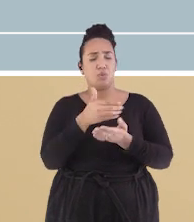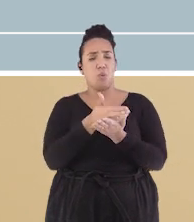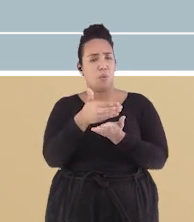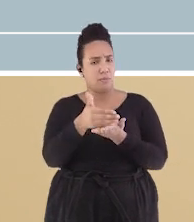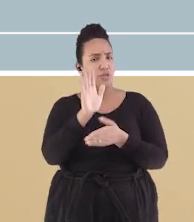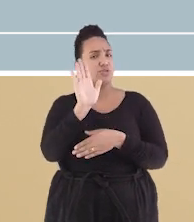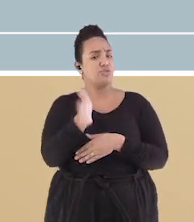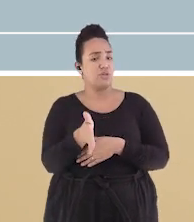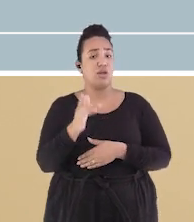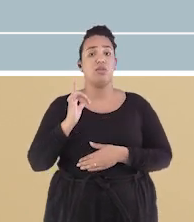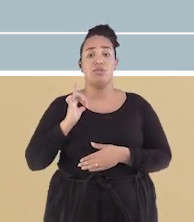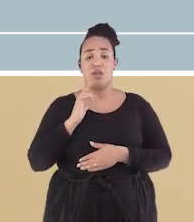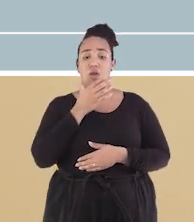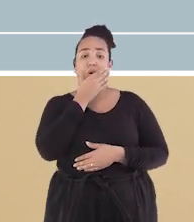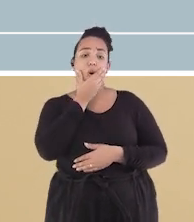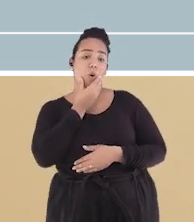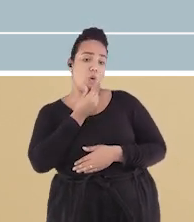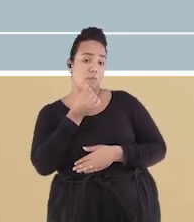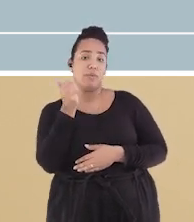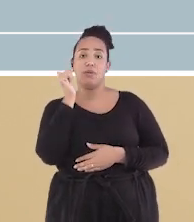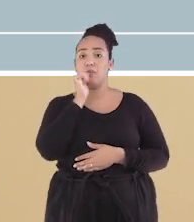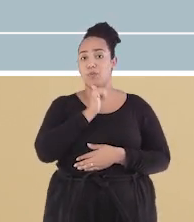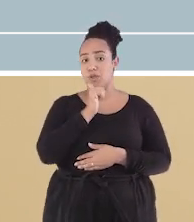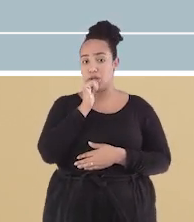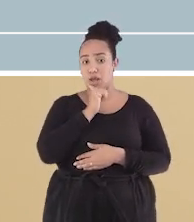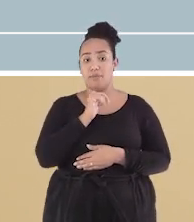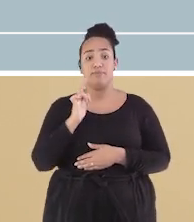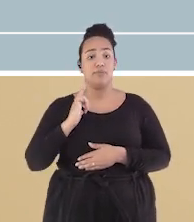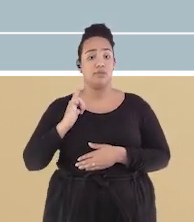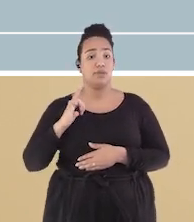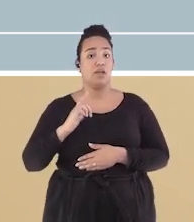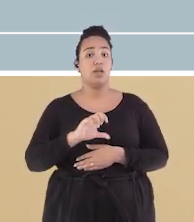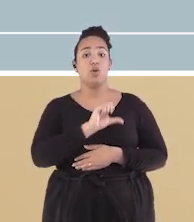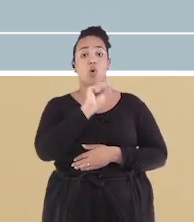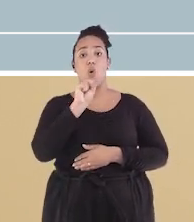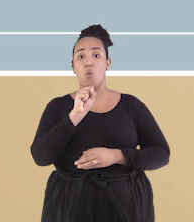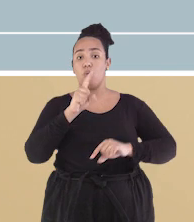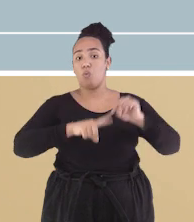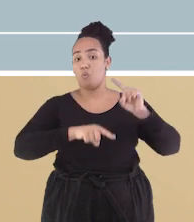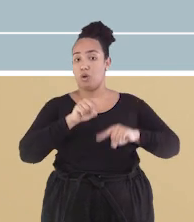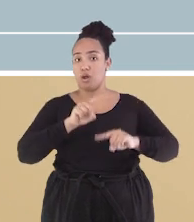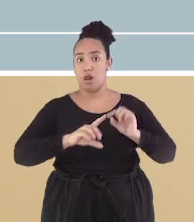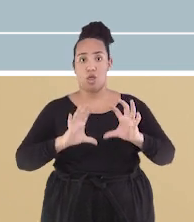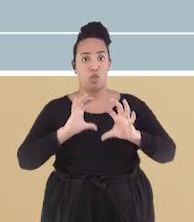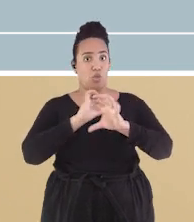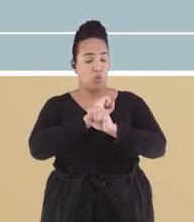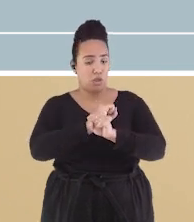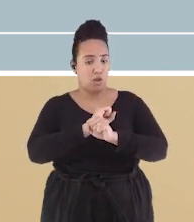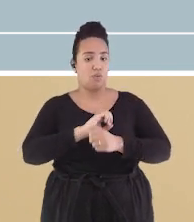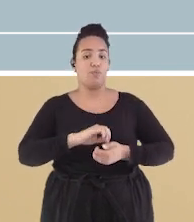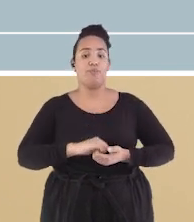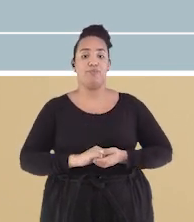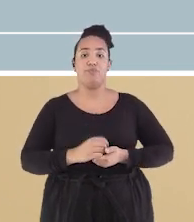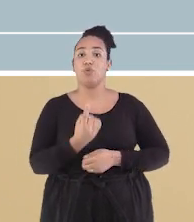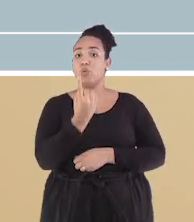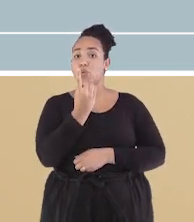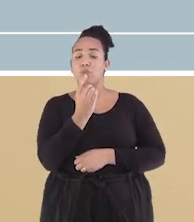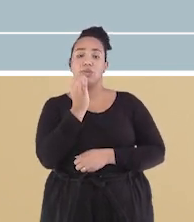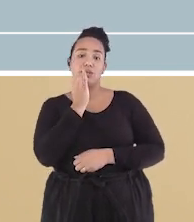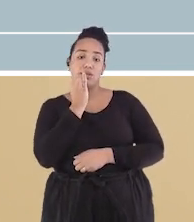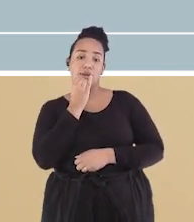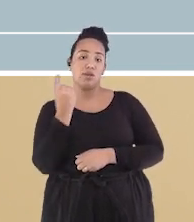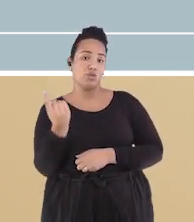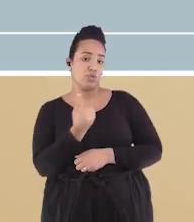É composta por aparelhos, que ao todo são 8 aparelhos. Um dos aparelhos é o solo.